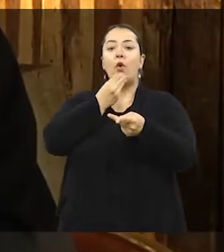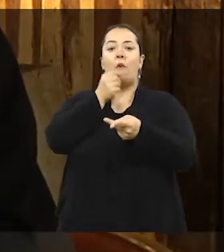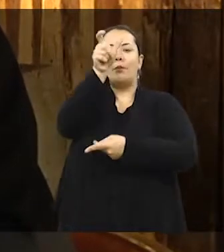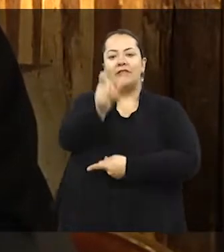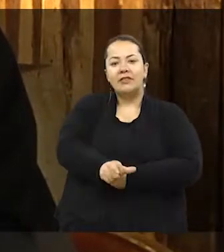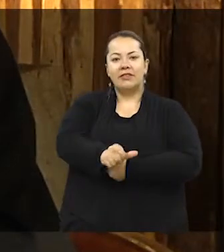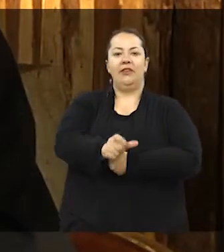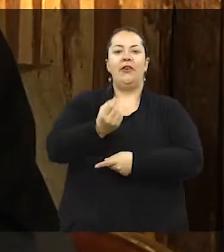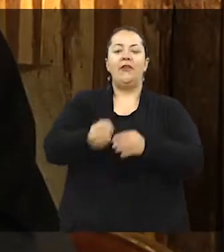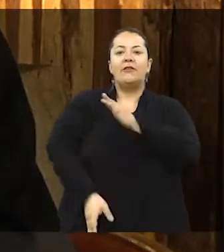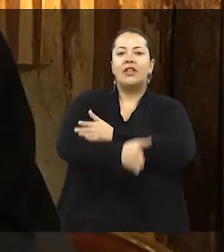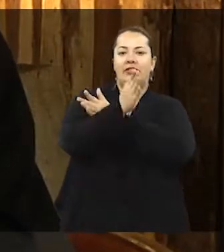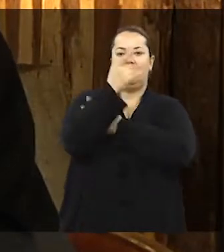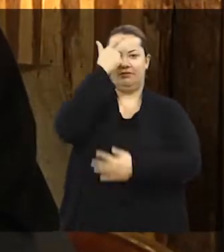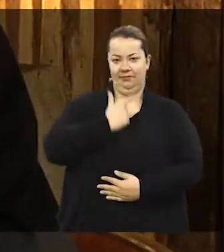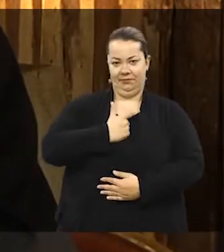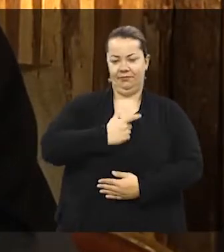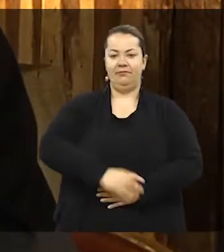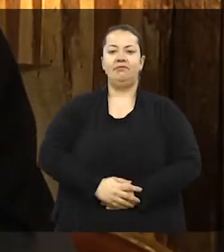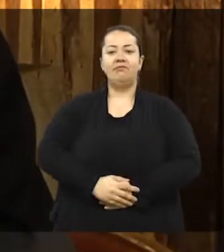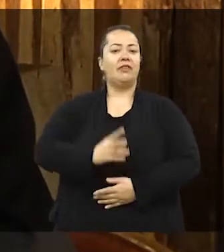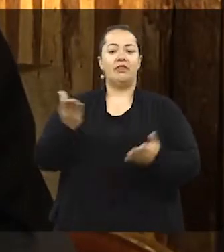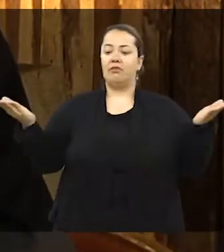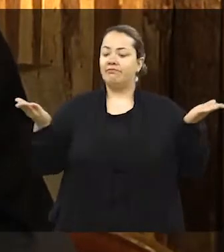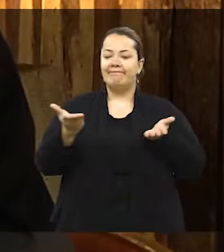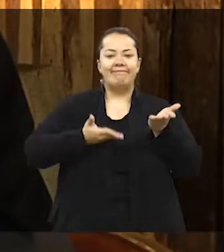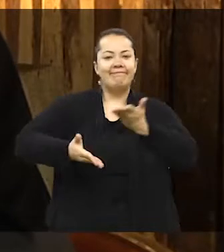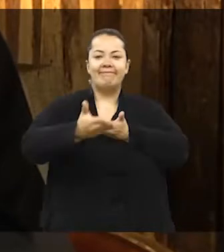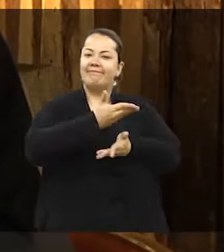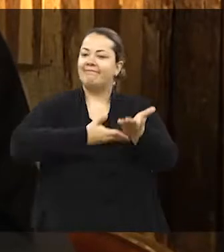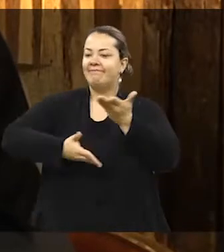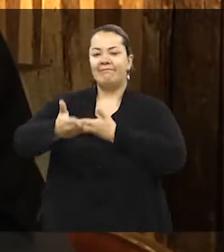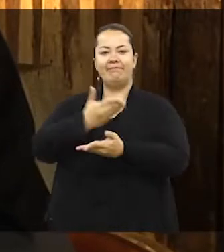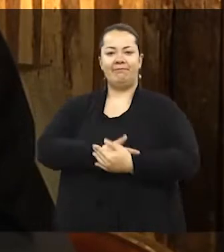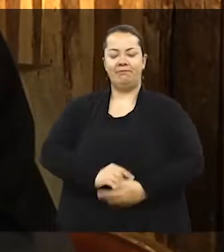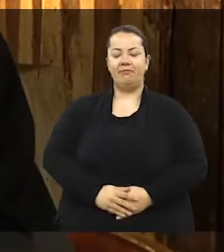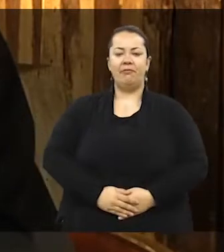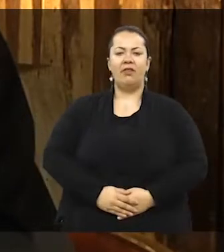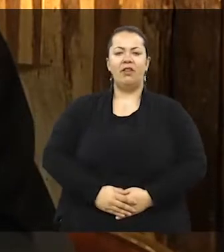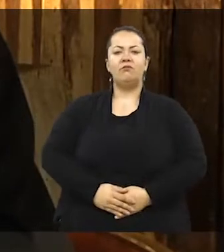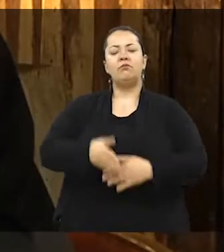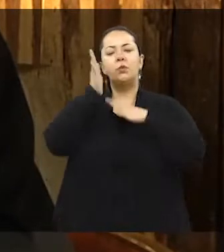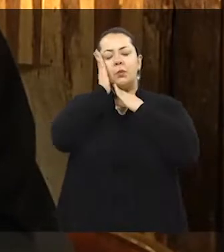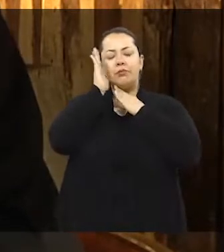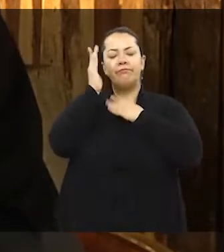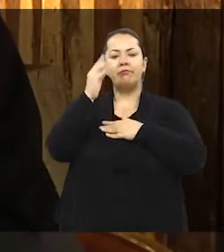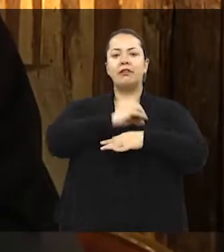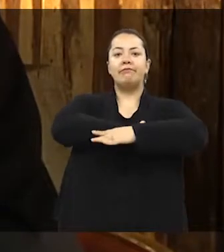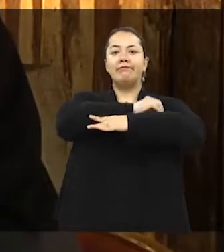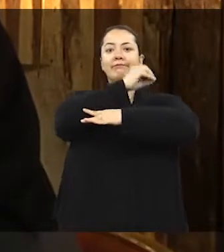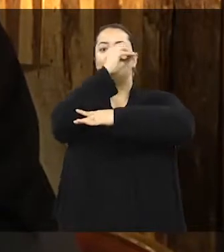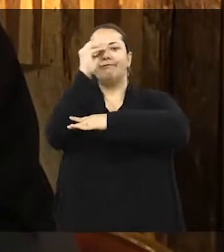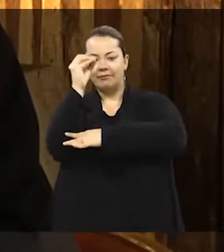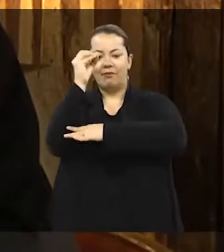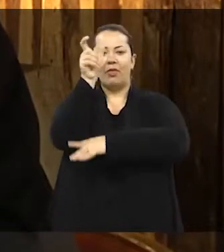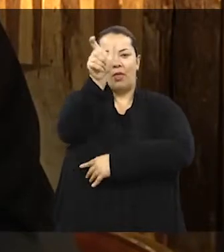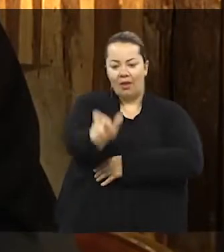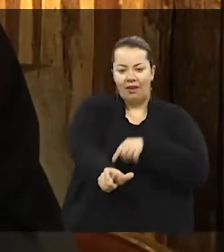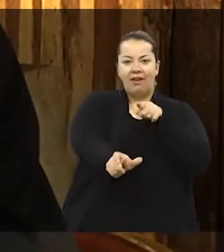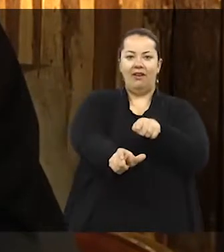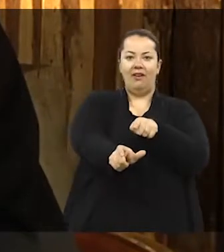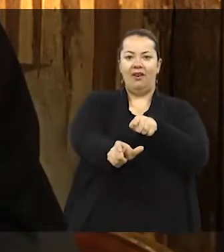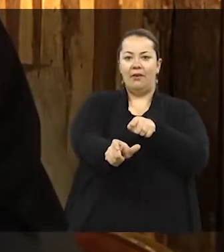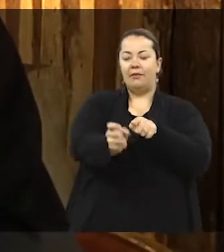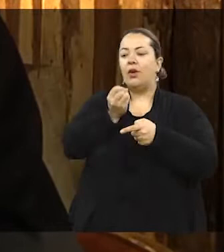dia, antes de seguir viagem, o viajante confessou ser um enviado de Tupã e, para retribuir o